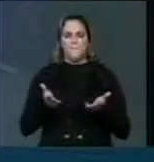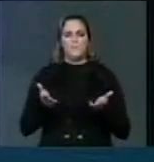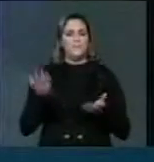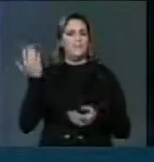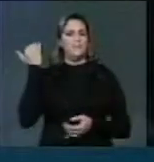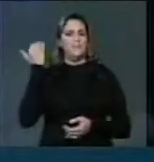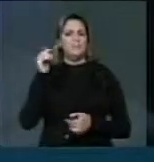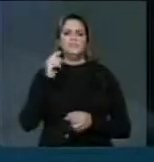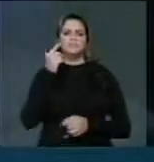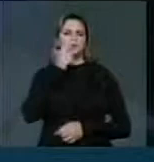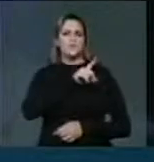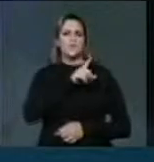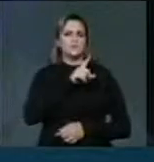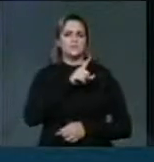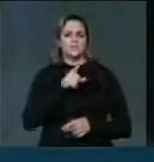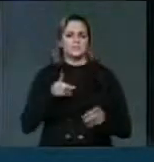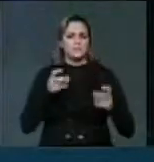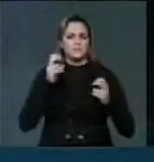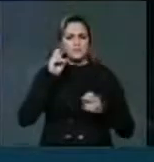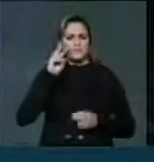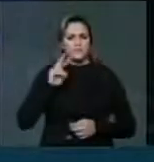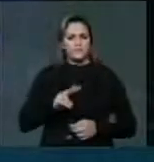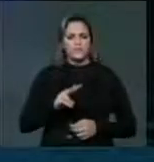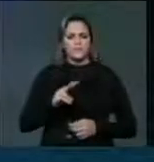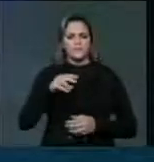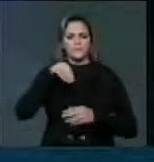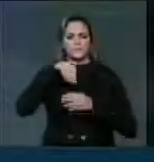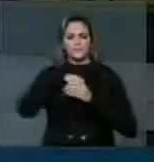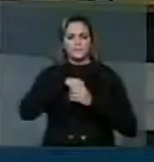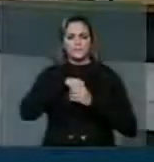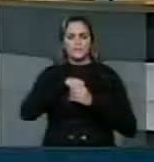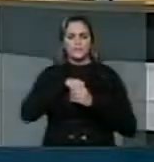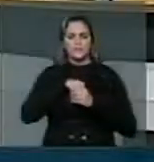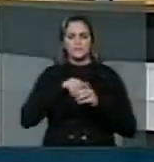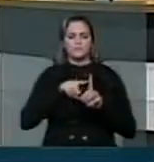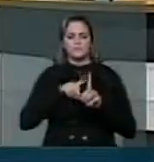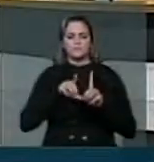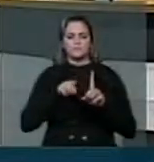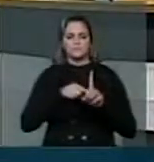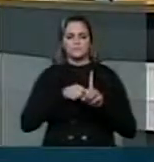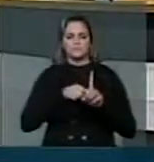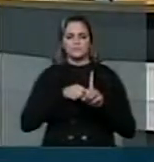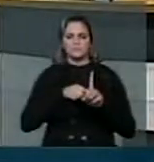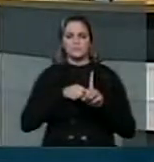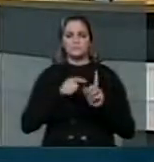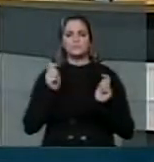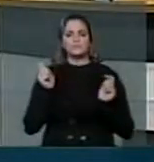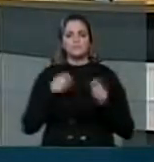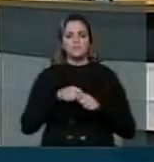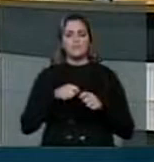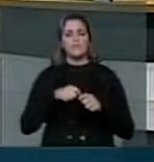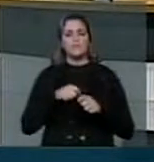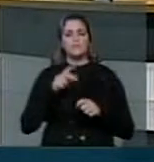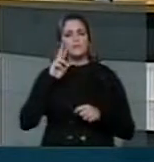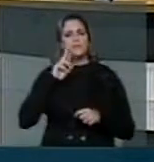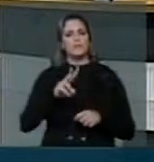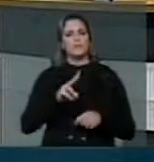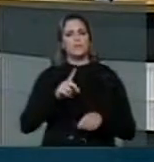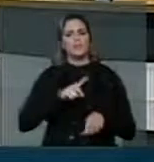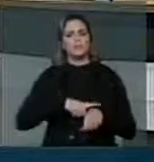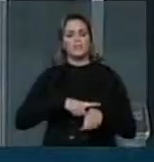era possível ver o feto cobrindo os olhos mal